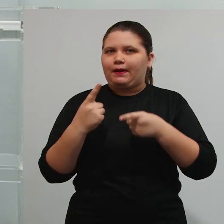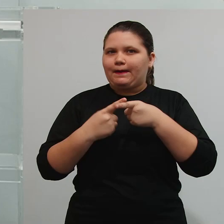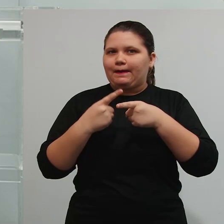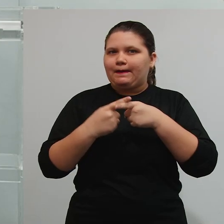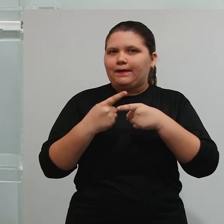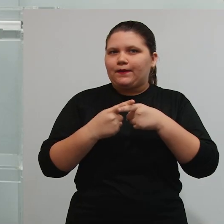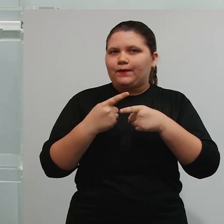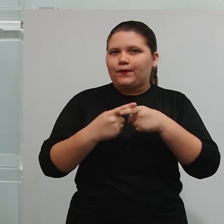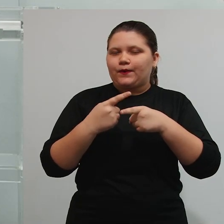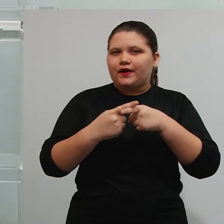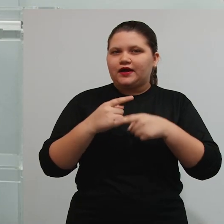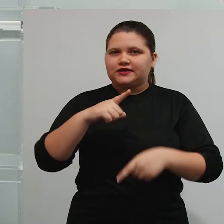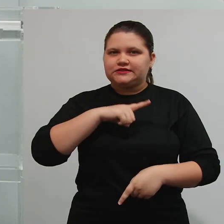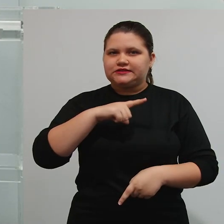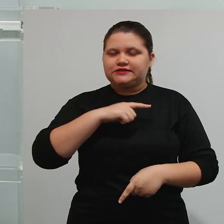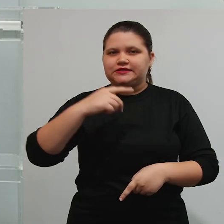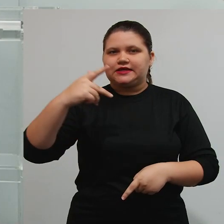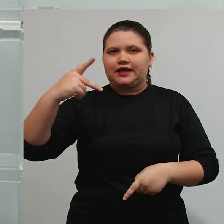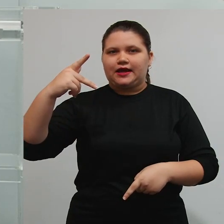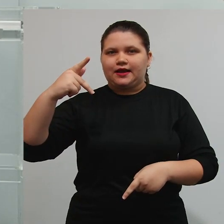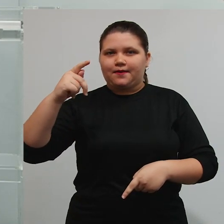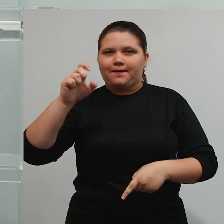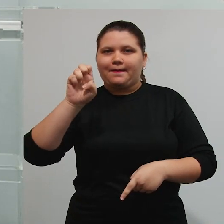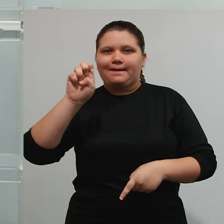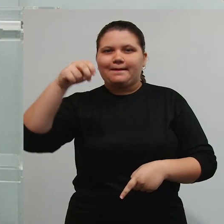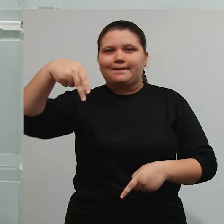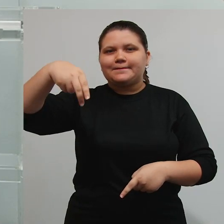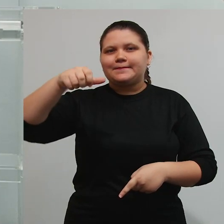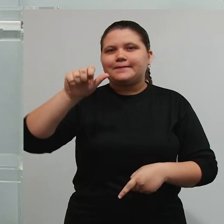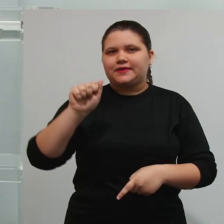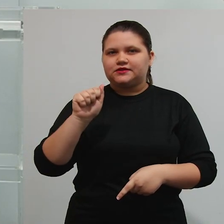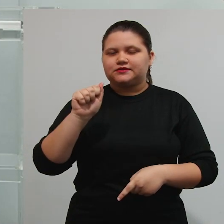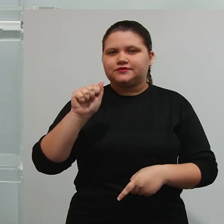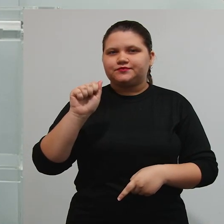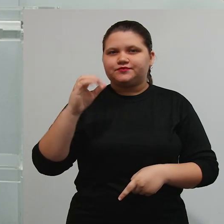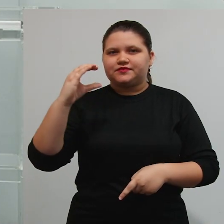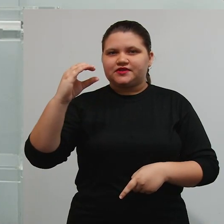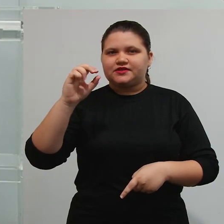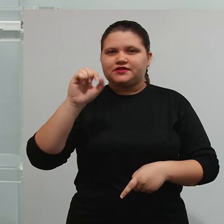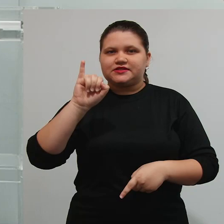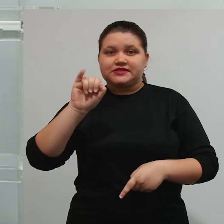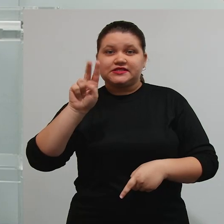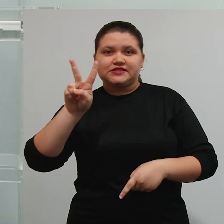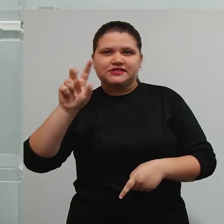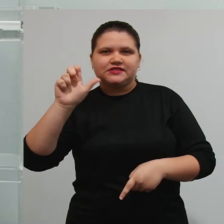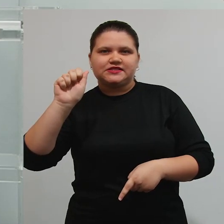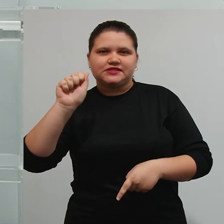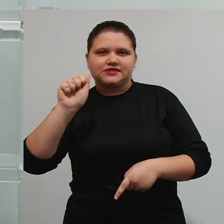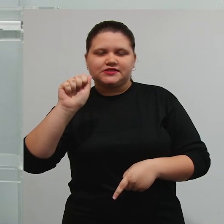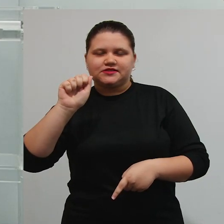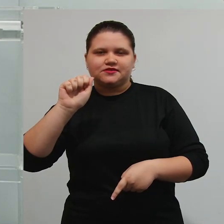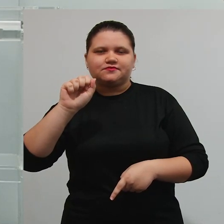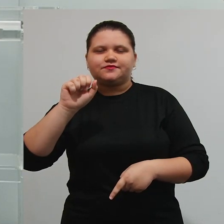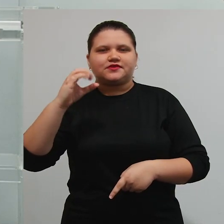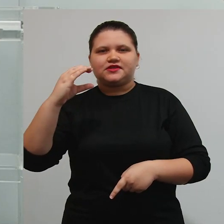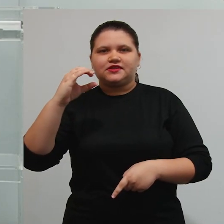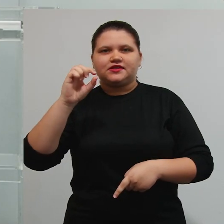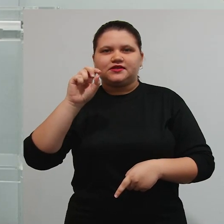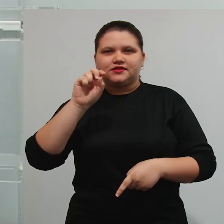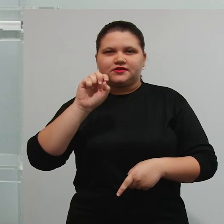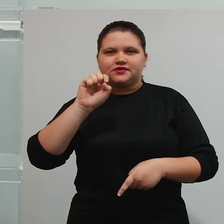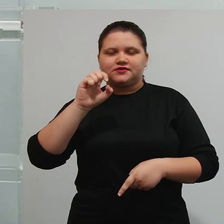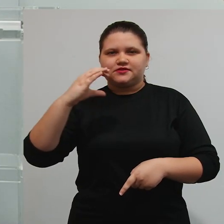que, se você obteve um título, por exemplo, o seu diploma de graduação,